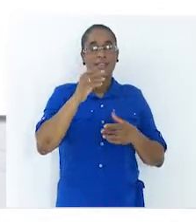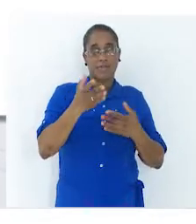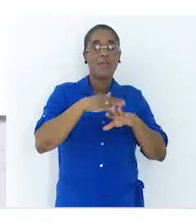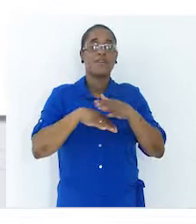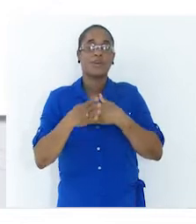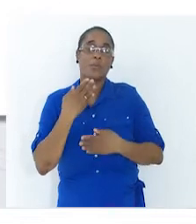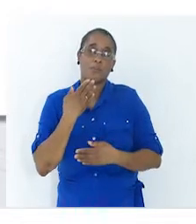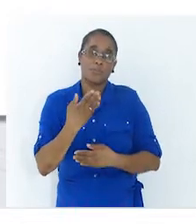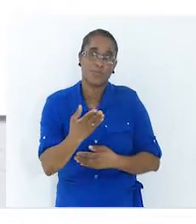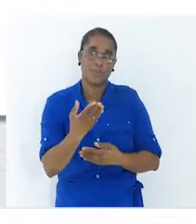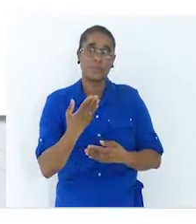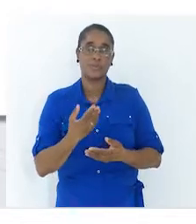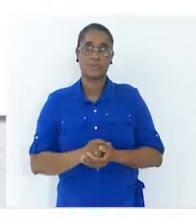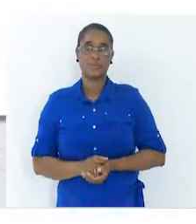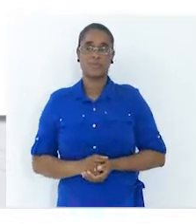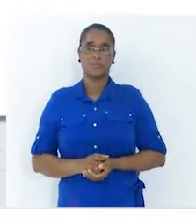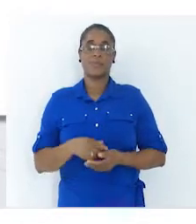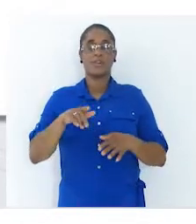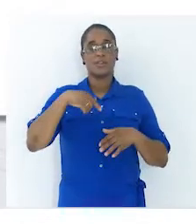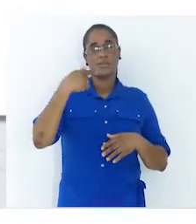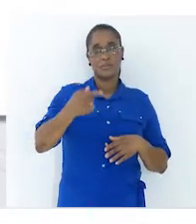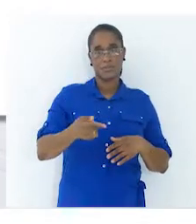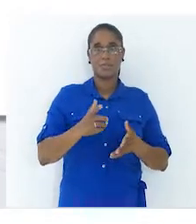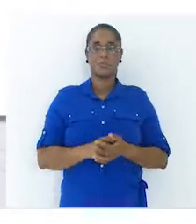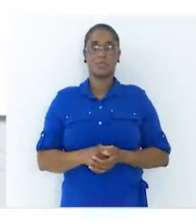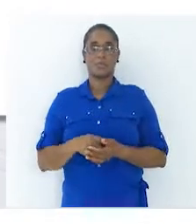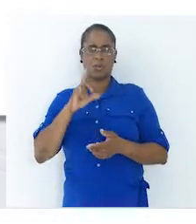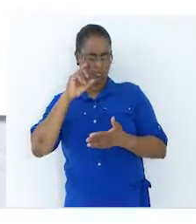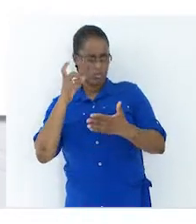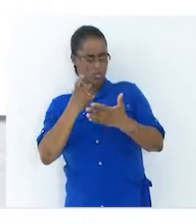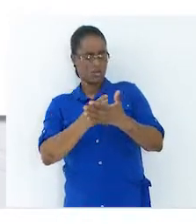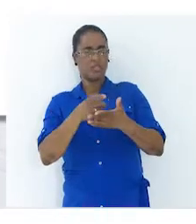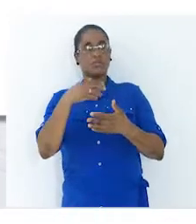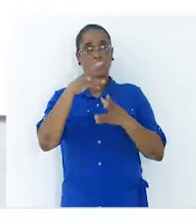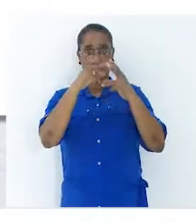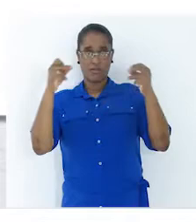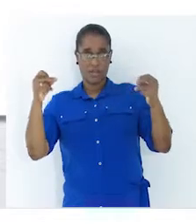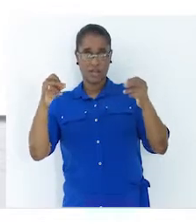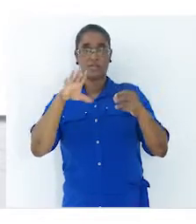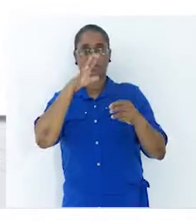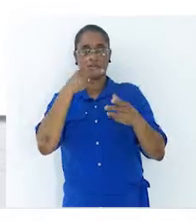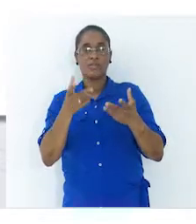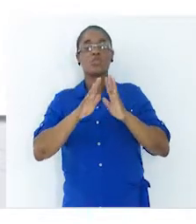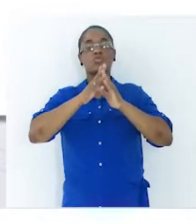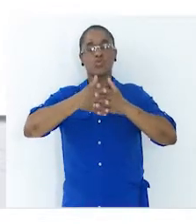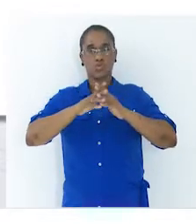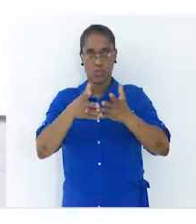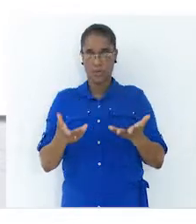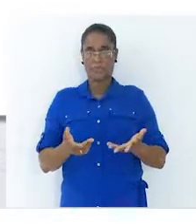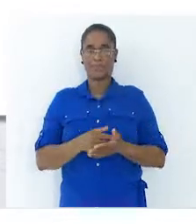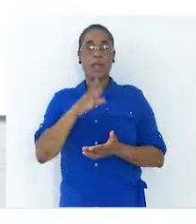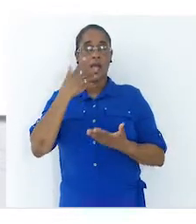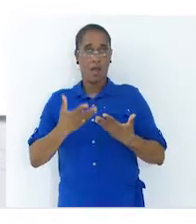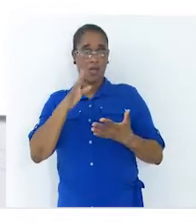é? E a seguir, portanto, observa as seguintes frases e classifica-as quanto à estrutura. Agora